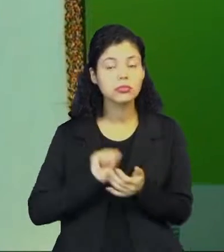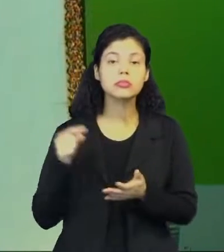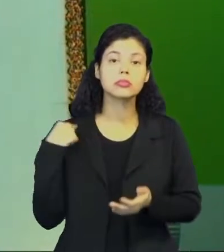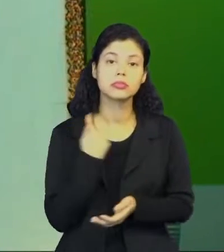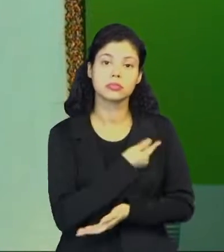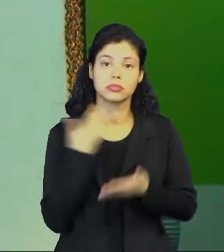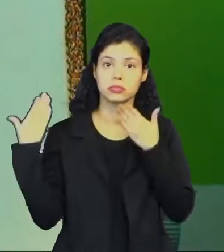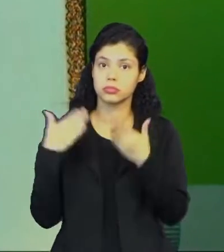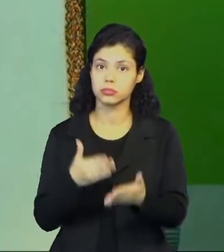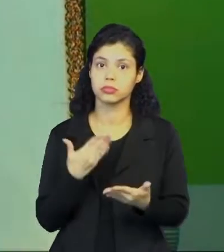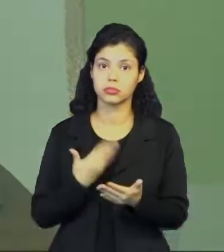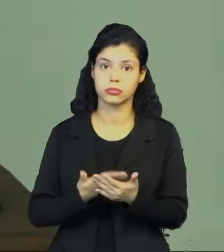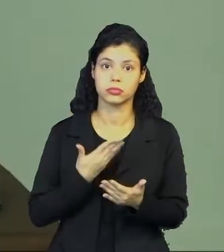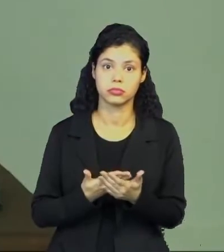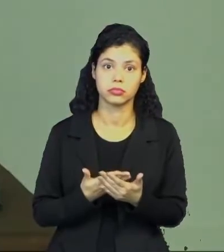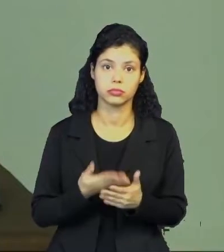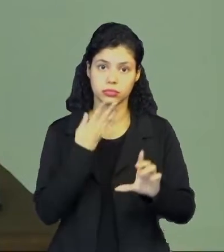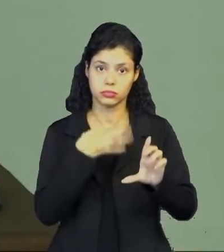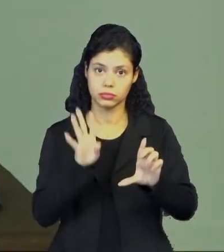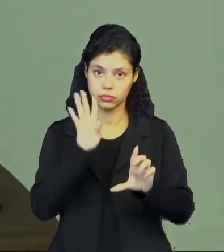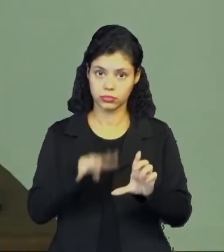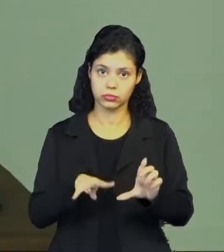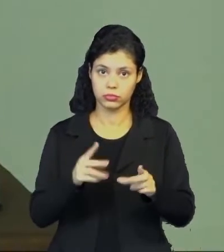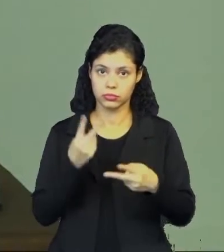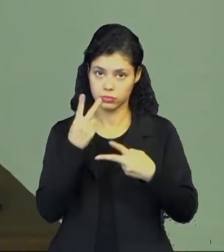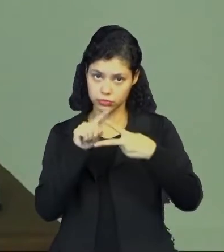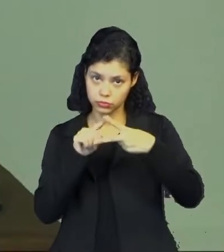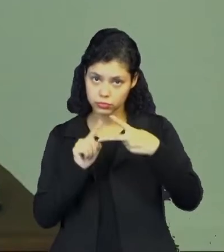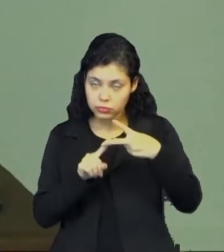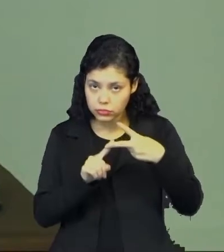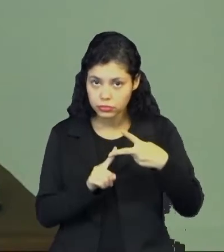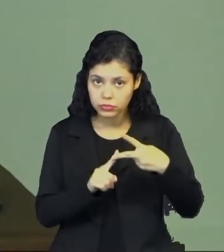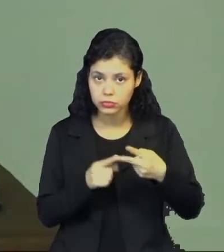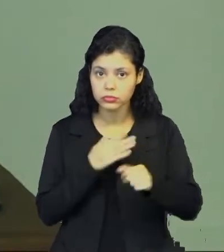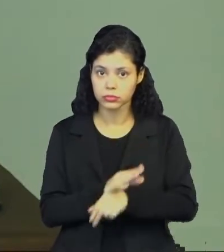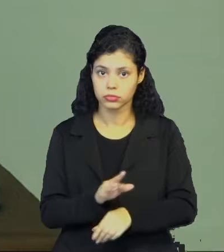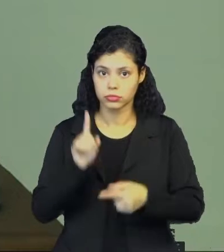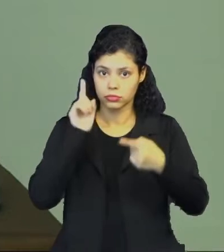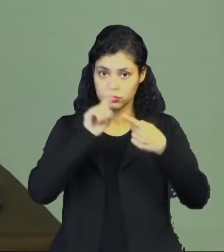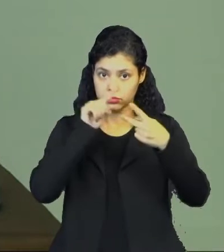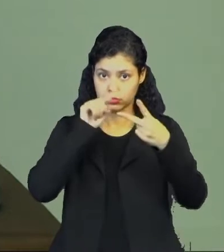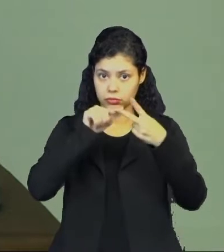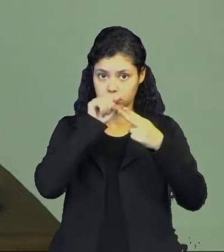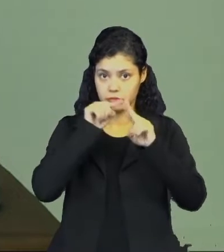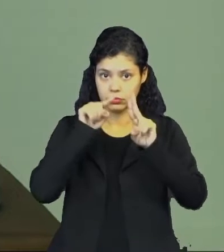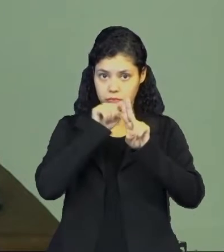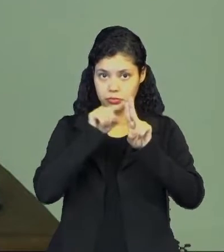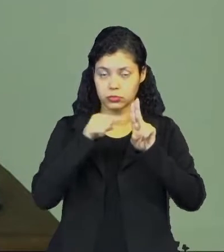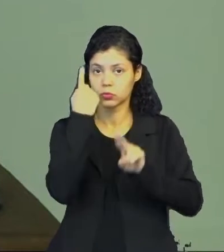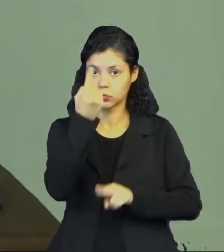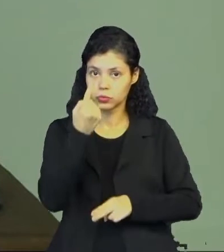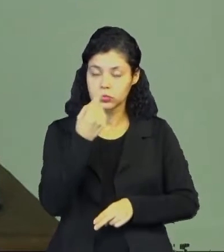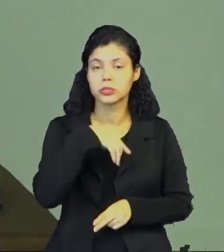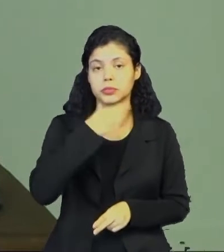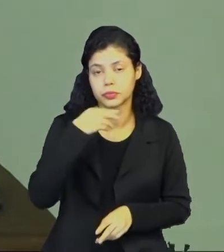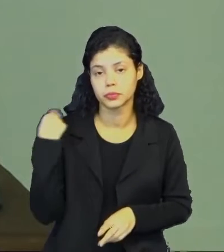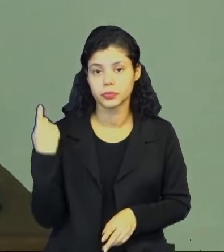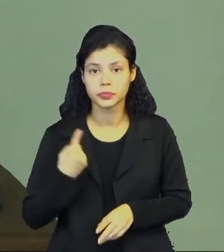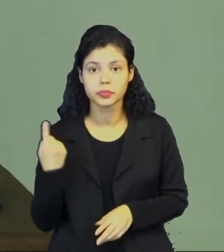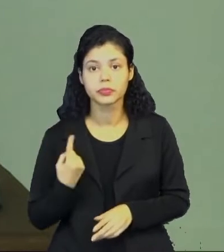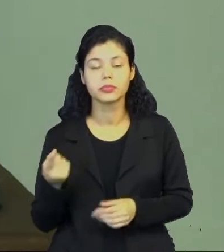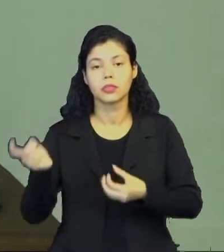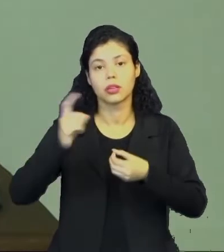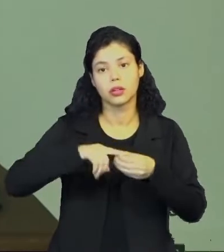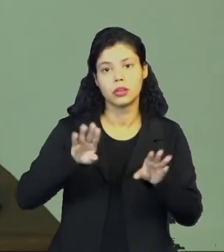aula, que é o foco da nossa aula, ó. Tabela de dupla entrada. A informação de meninos e meninos numa fruta só, tá?